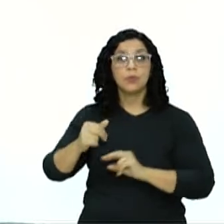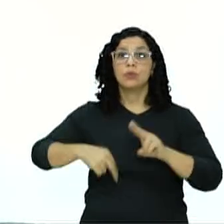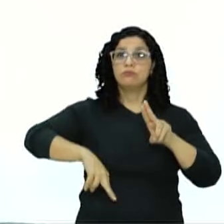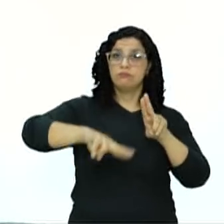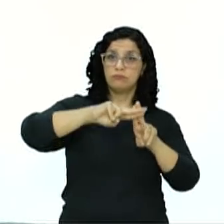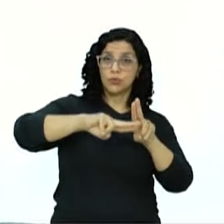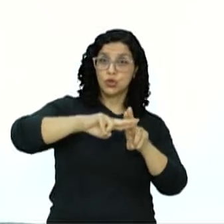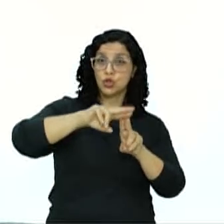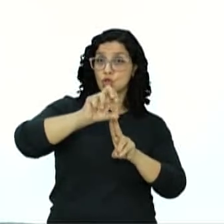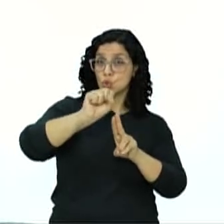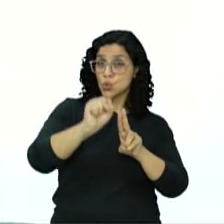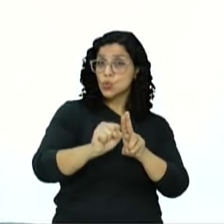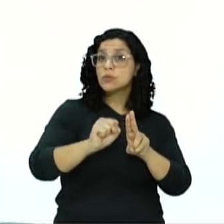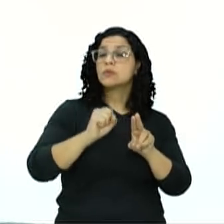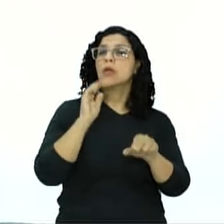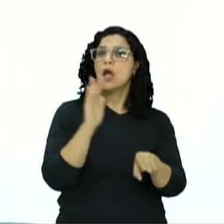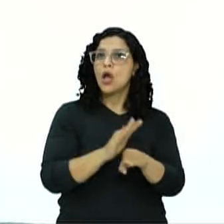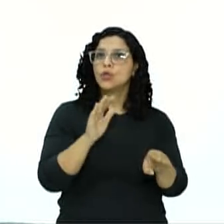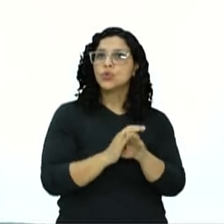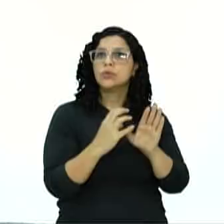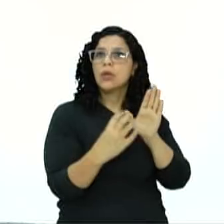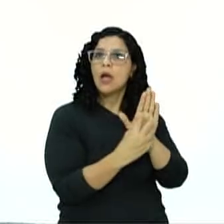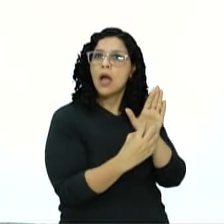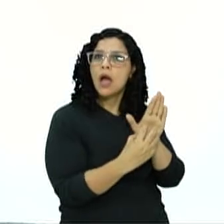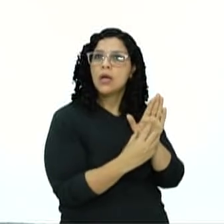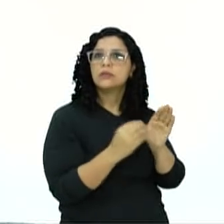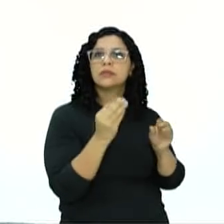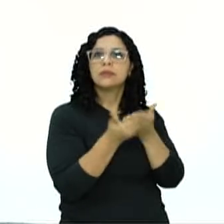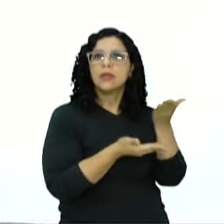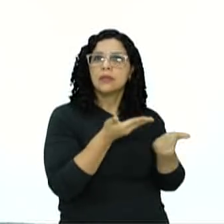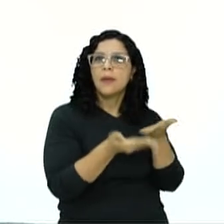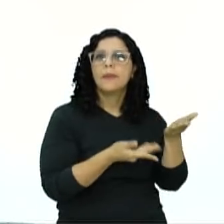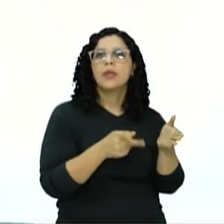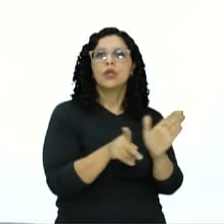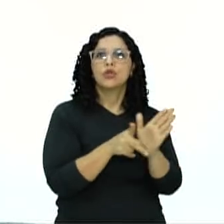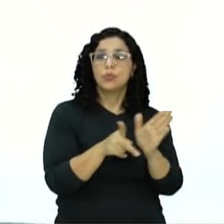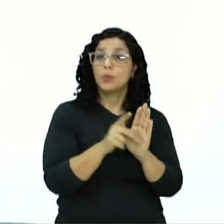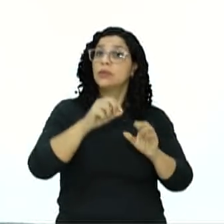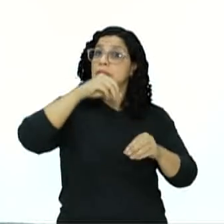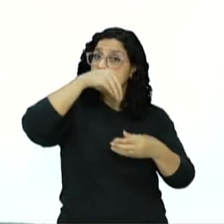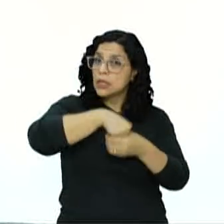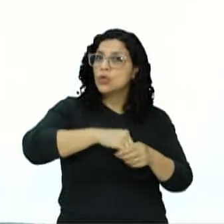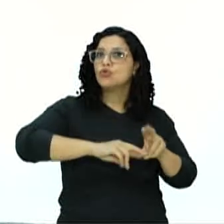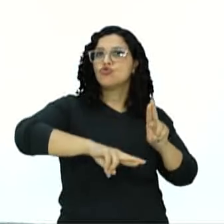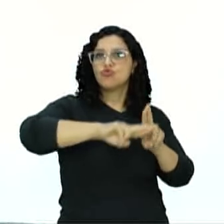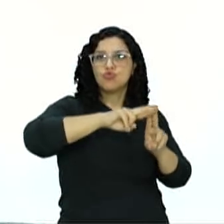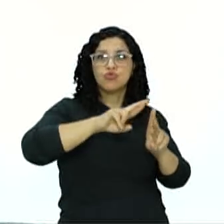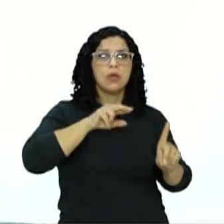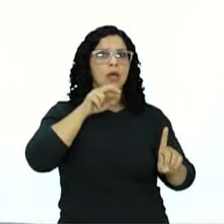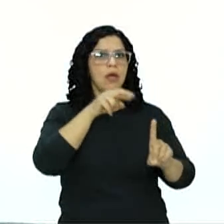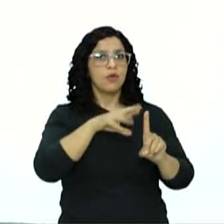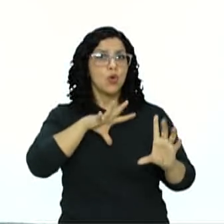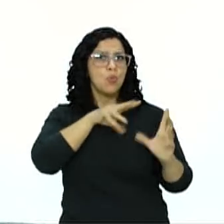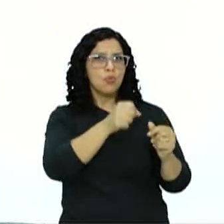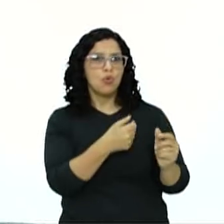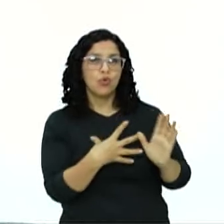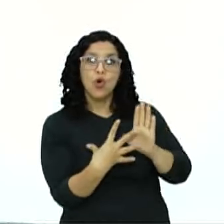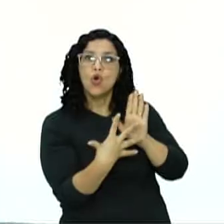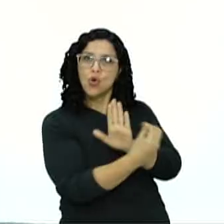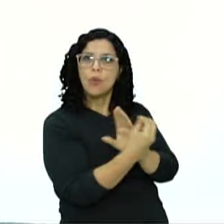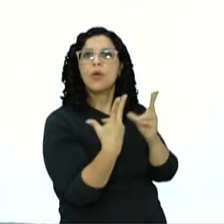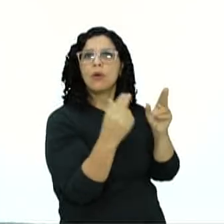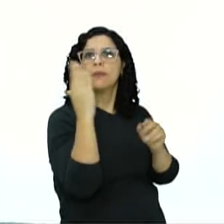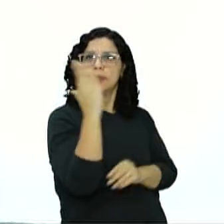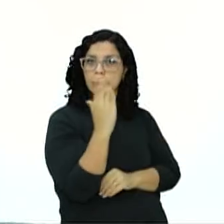SUS, de combate à AIDS, de tratamento da AIDS, pelo SUS, é referência mundial. Ainda, o índice